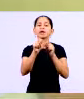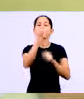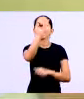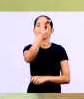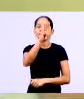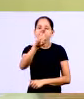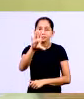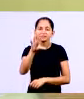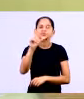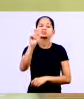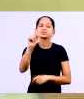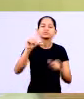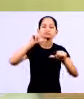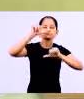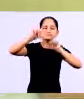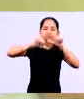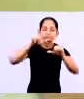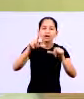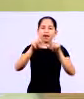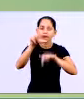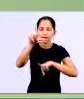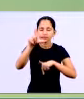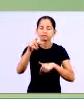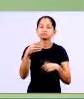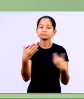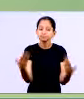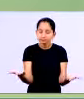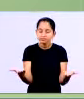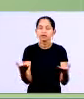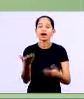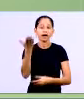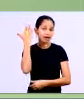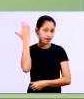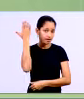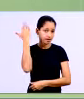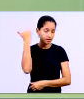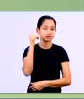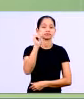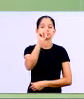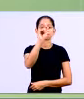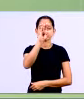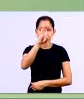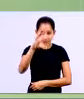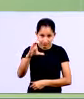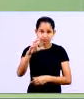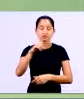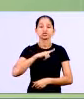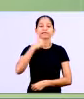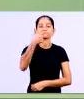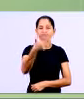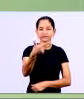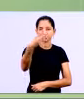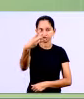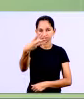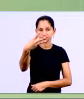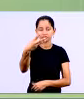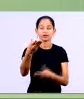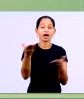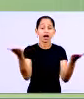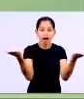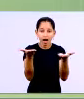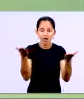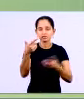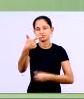alfabeto. Uhum. Nós temos, então, antigamente nós tínhamos o alfabeto com 23 letras, agora nós temos